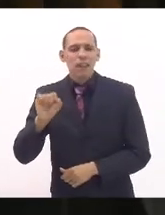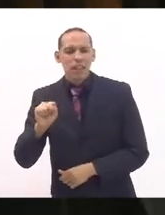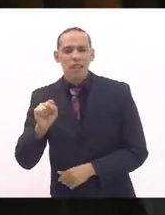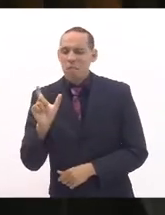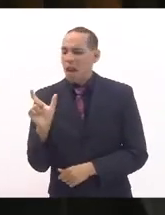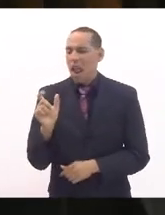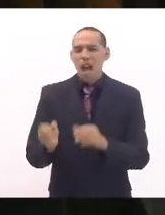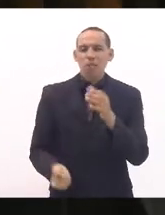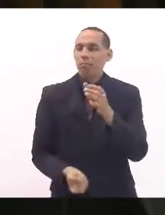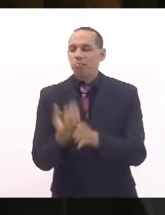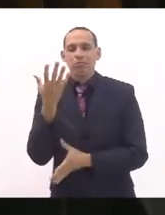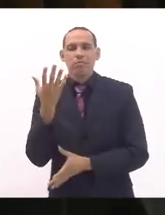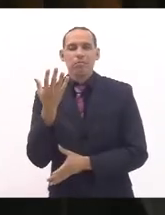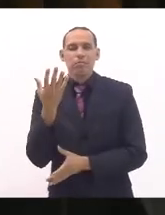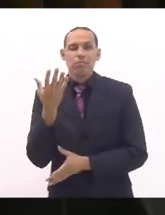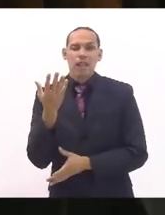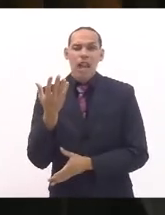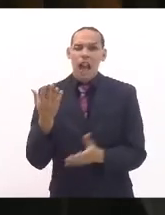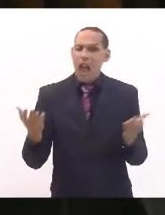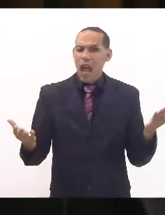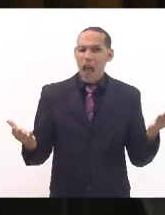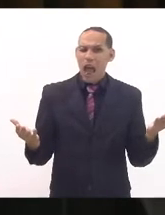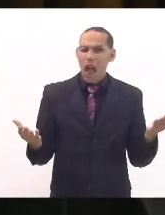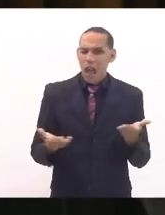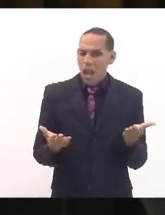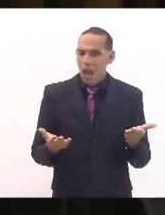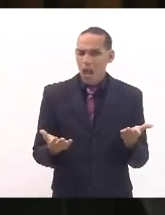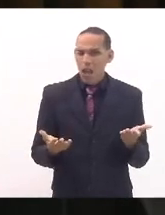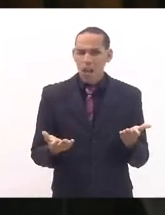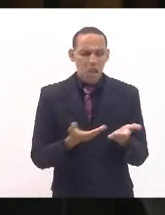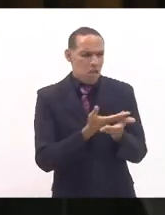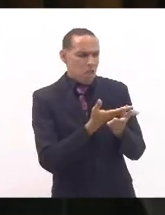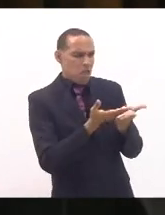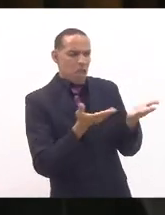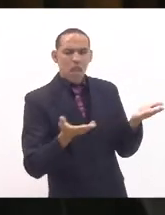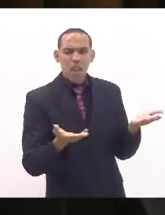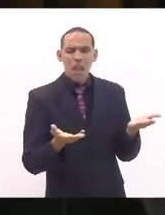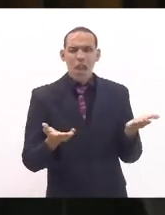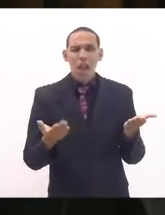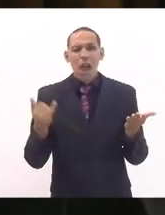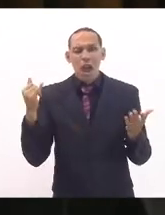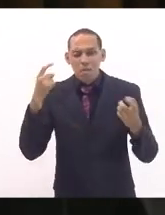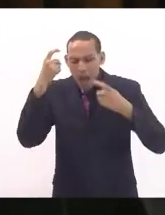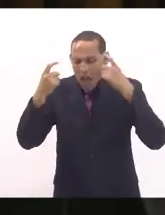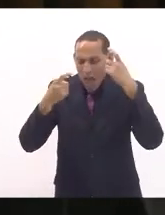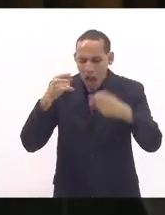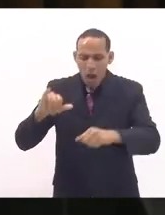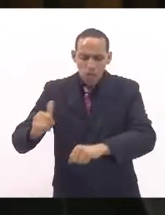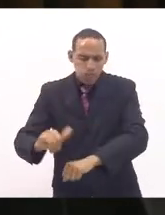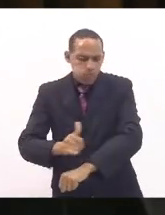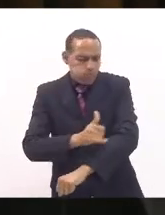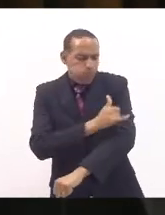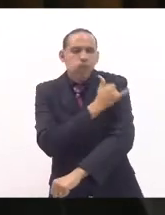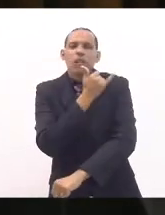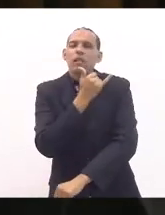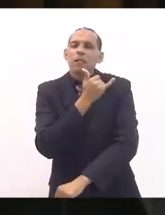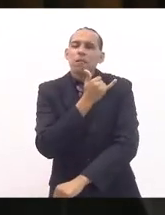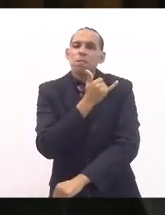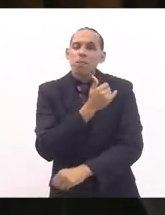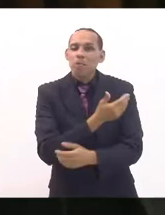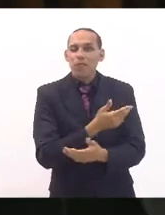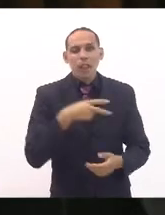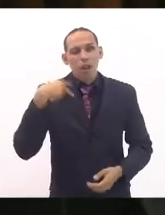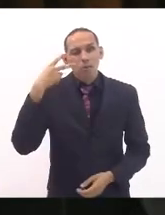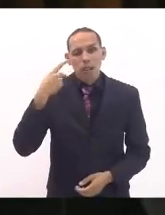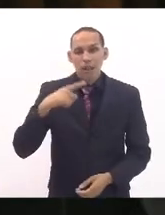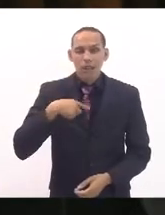palavras. Agora, eles que nesse momento estão tão preocupados com a obesidade, tem um vereador